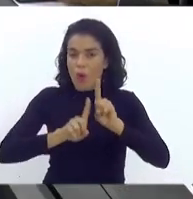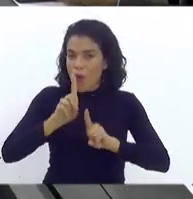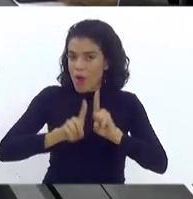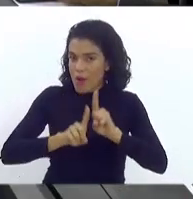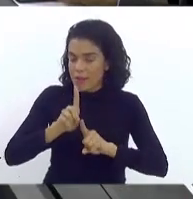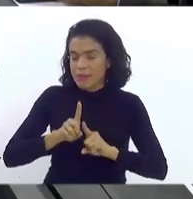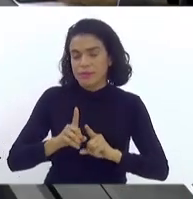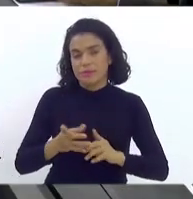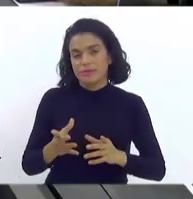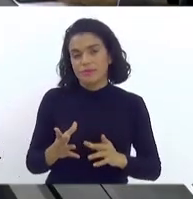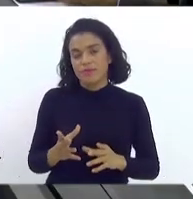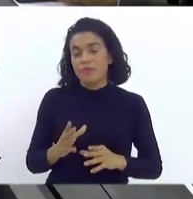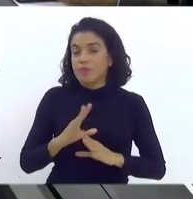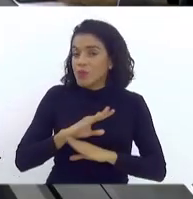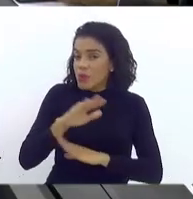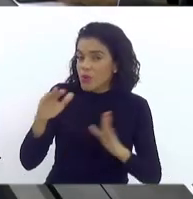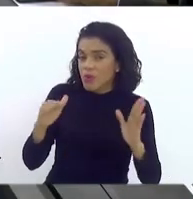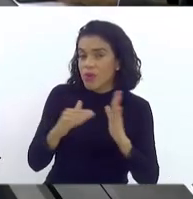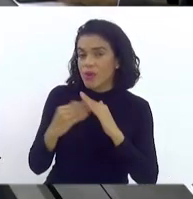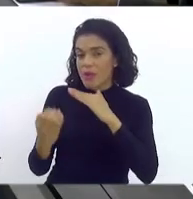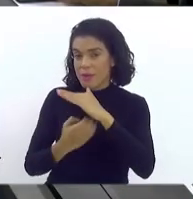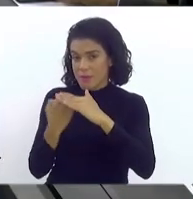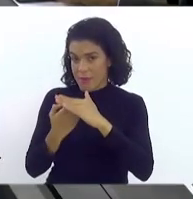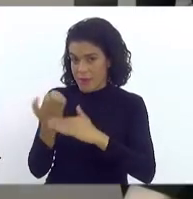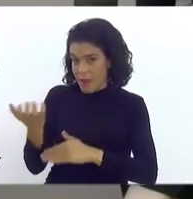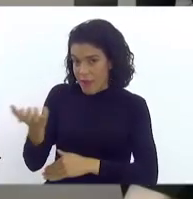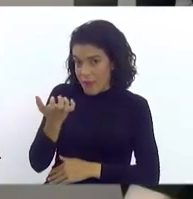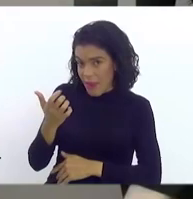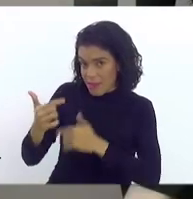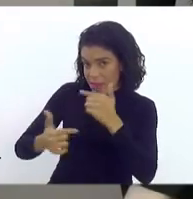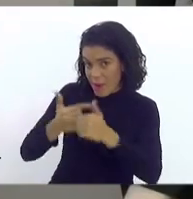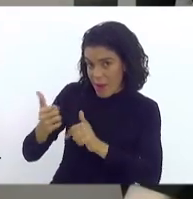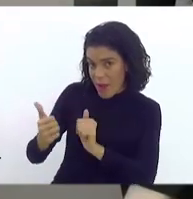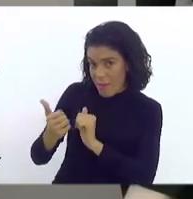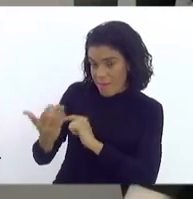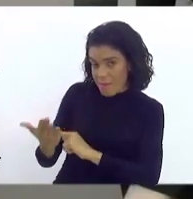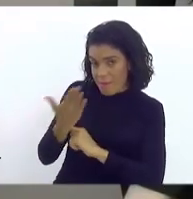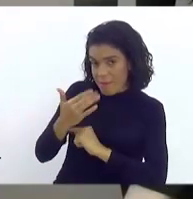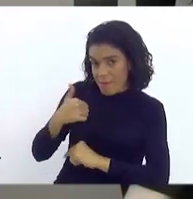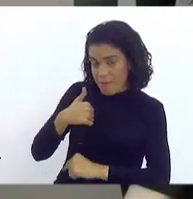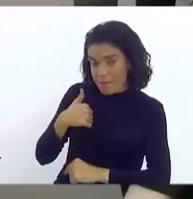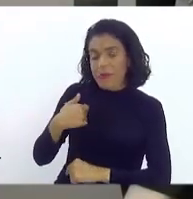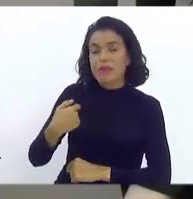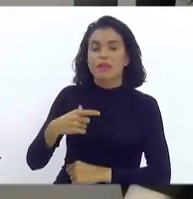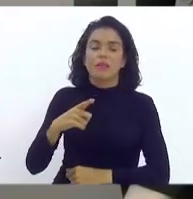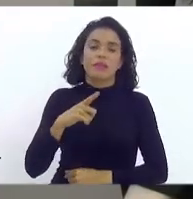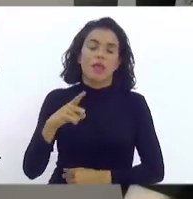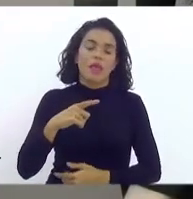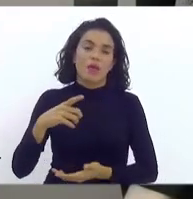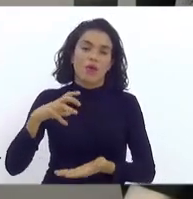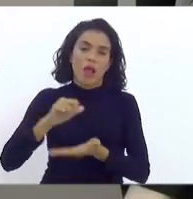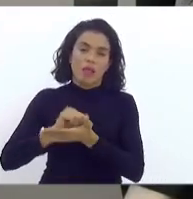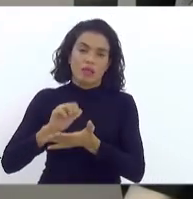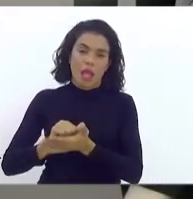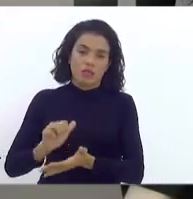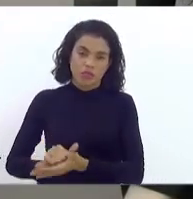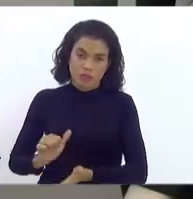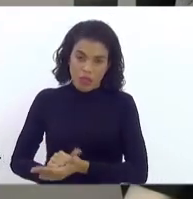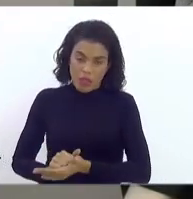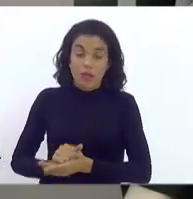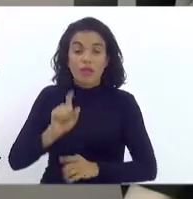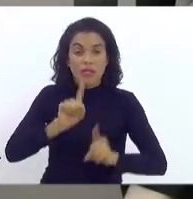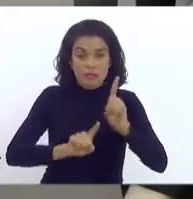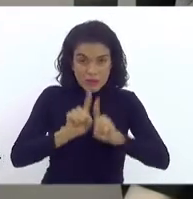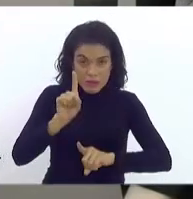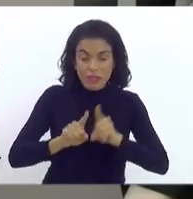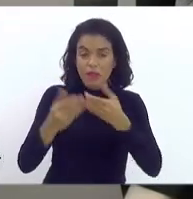Toda empresa que quiser prestar serviço para a gente, ela se cadastra dentro da empresa. E sempre que houver uma licitação, a gente convoca todos os cadastrados.